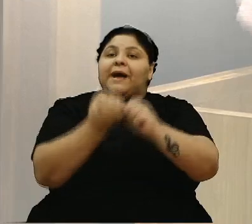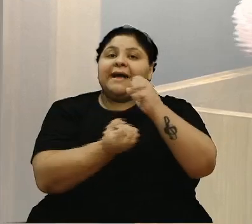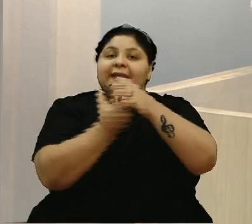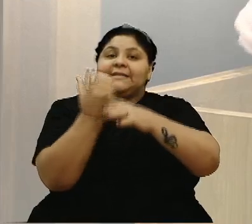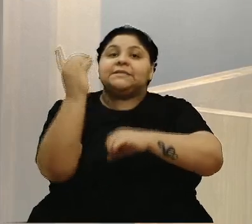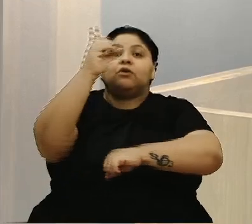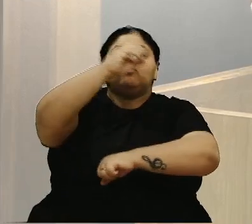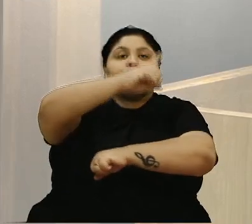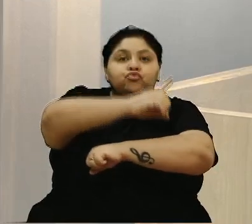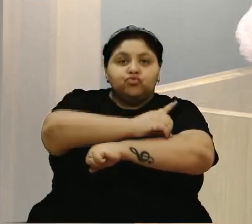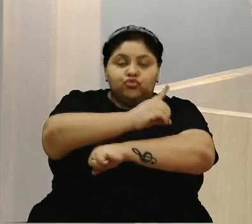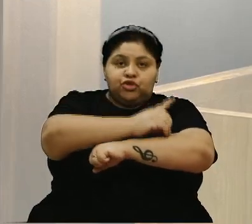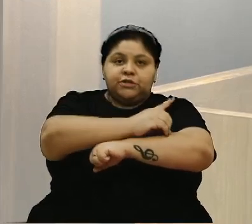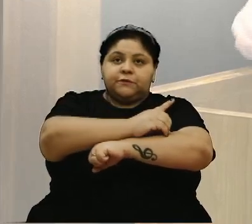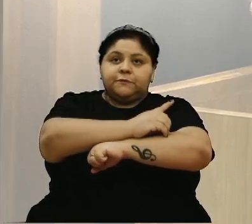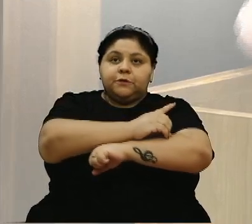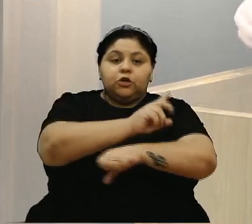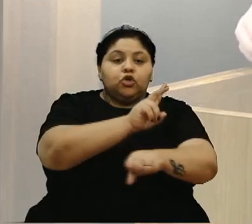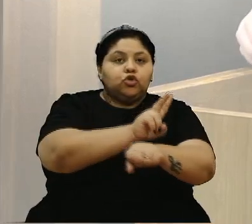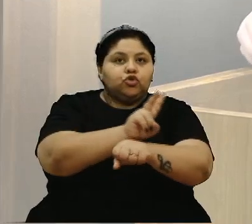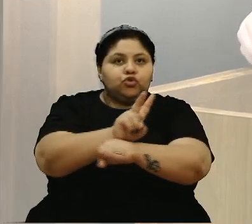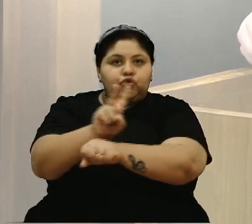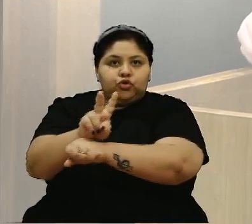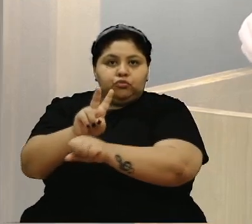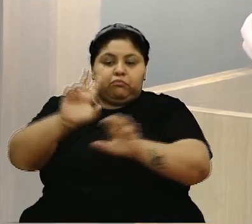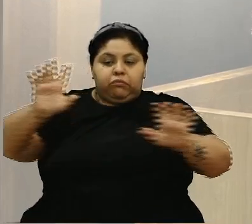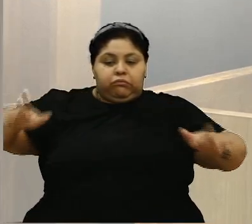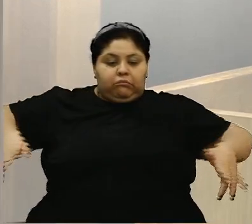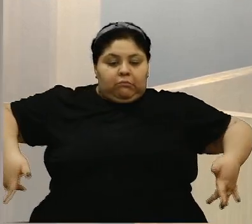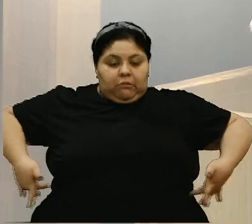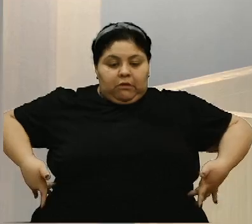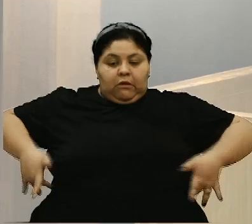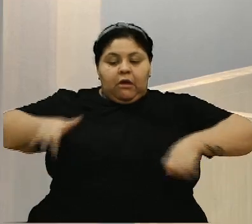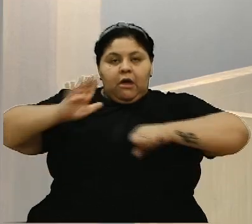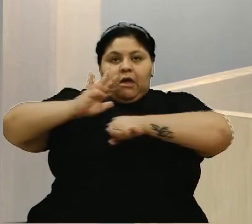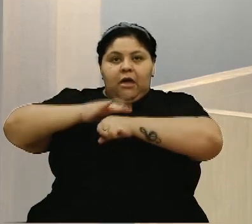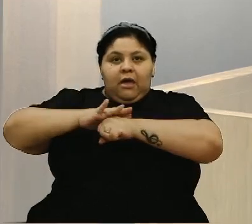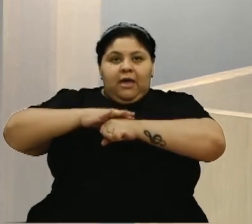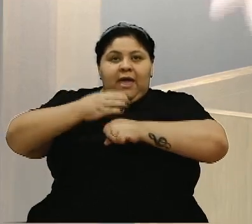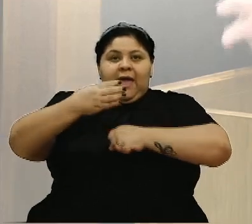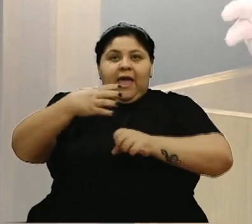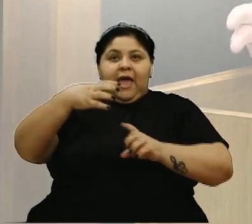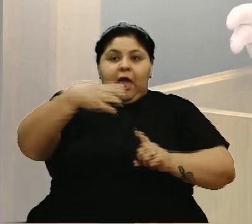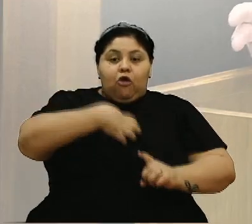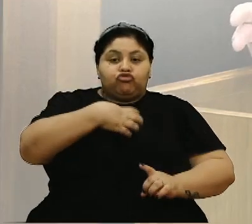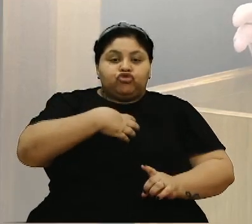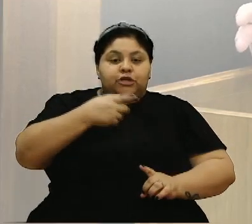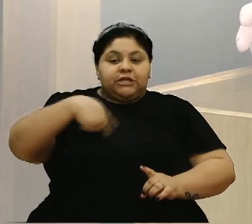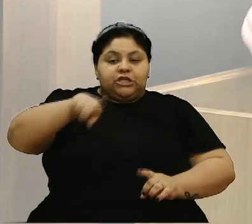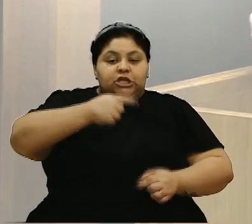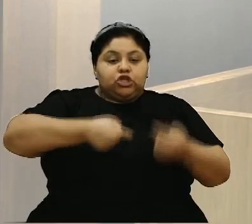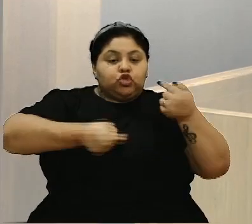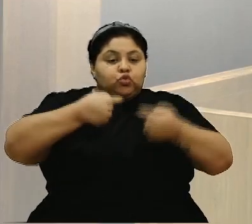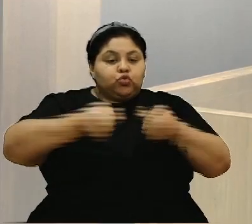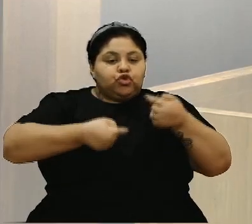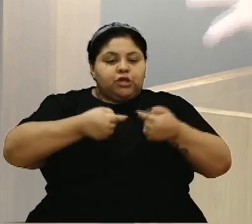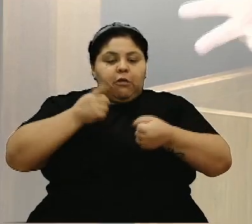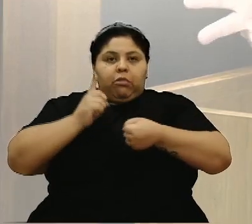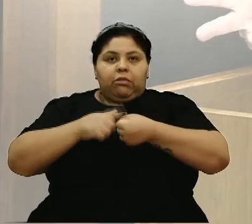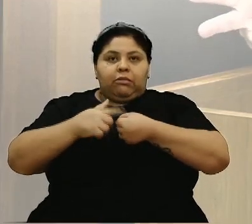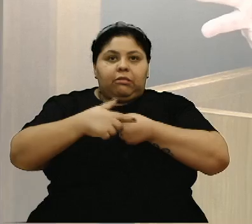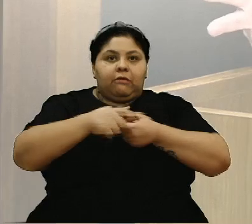essa que é a lei da prevenção da doença renal crônica, é uma maneira da gente poder discutir no município também,